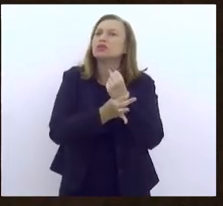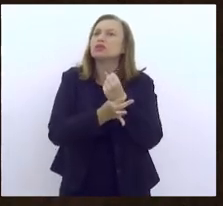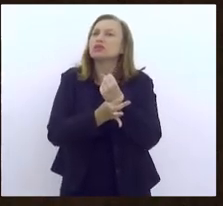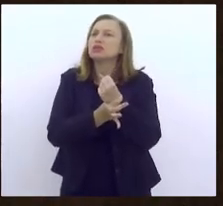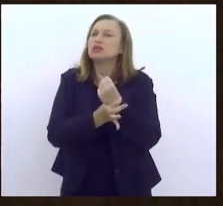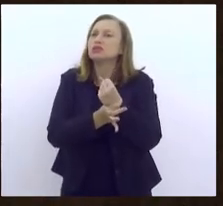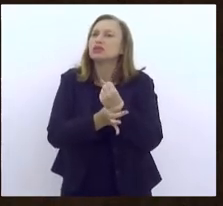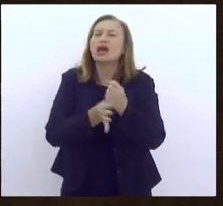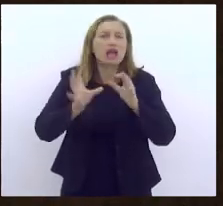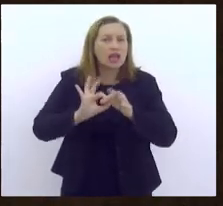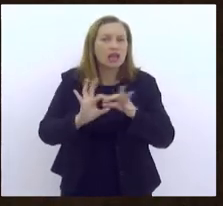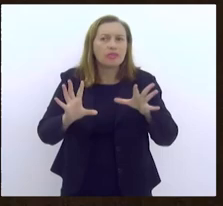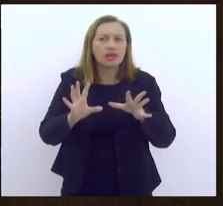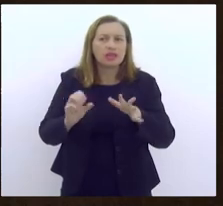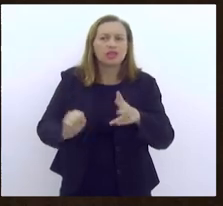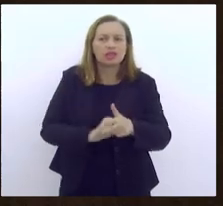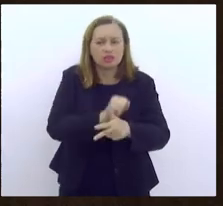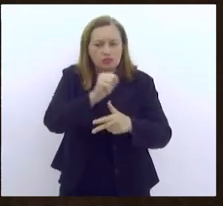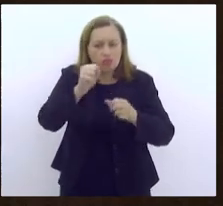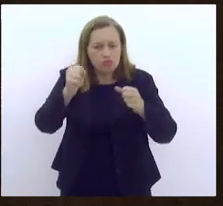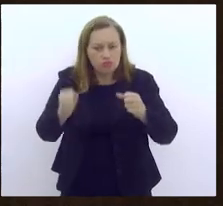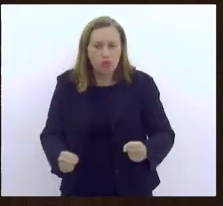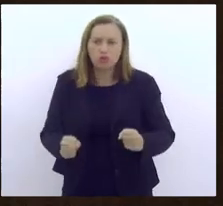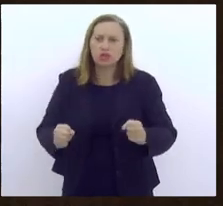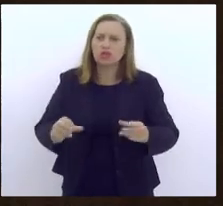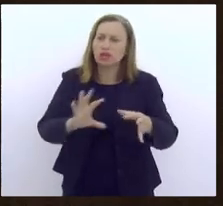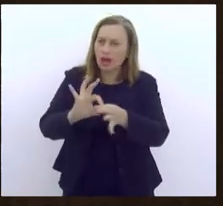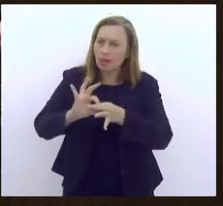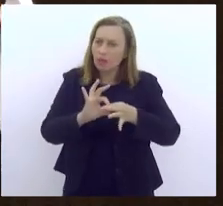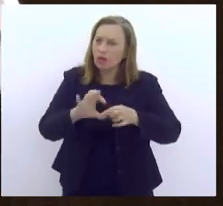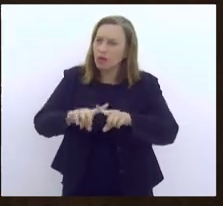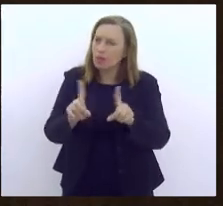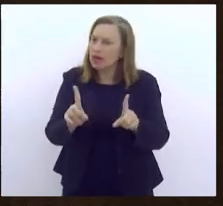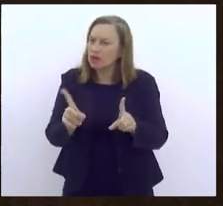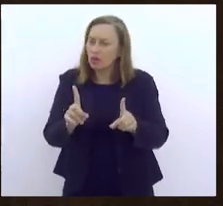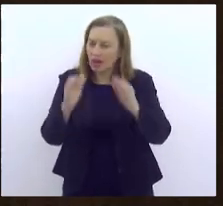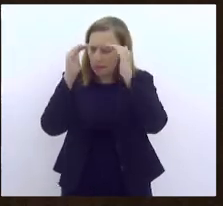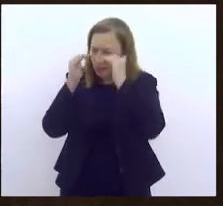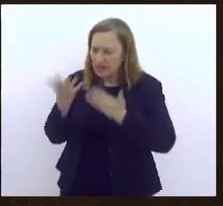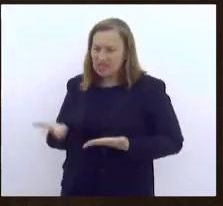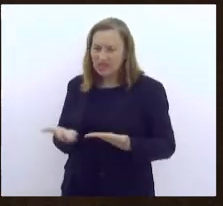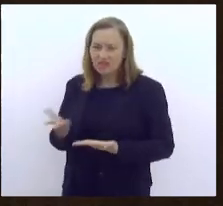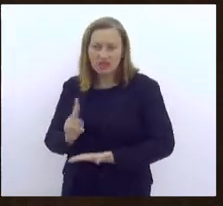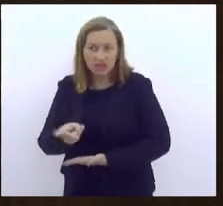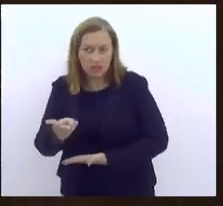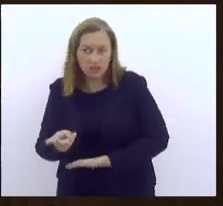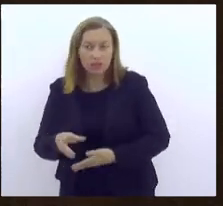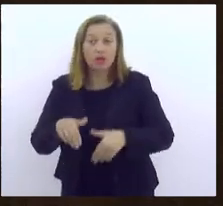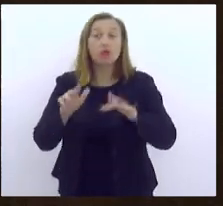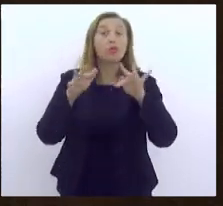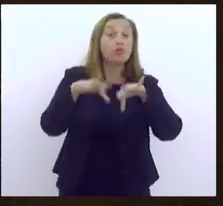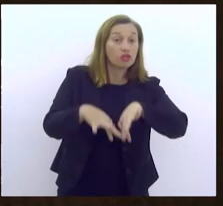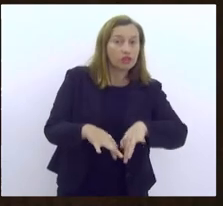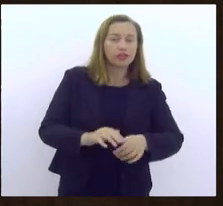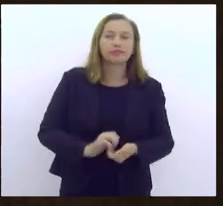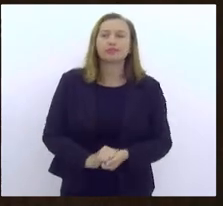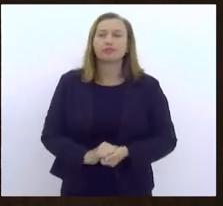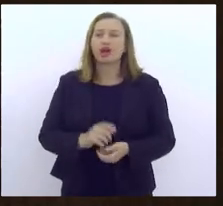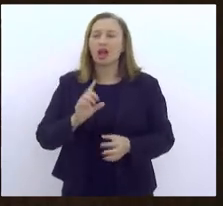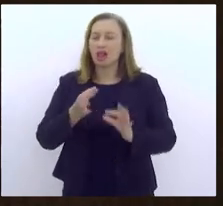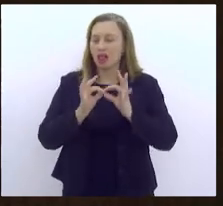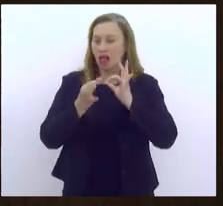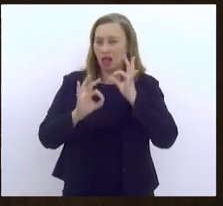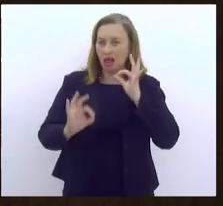sobre a autonomia de um poder, que é harmônico, mas não é subserviente. Por fim, para não ocupar